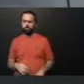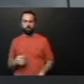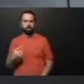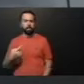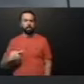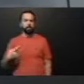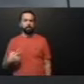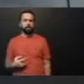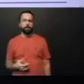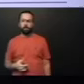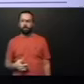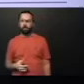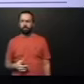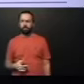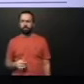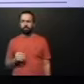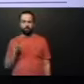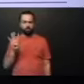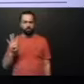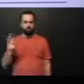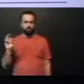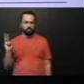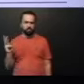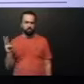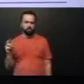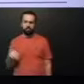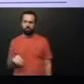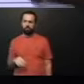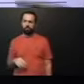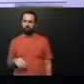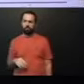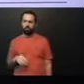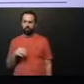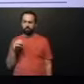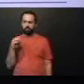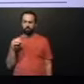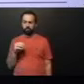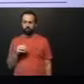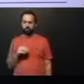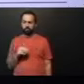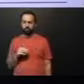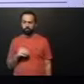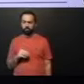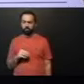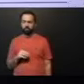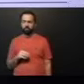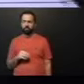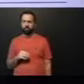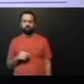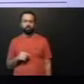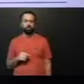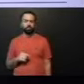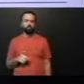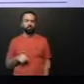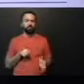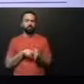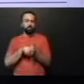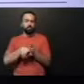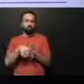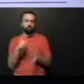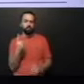Que está na página 43, tá bom? Nós vamos fazer aqui juntos, mas vocês podem rever depois.